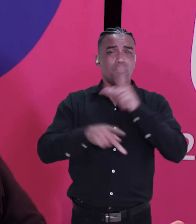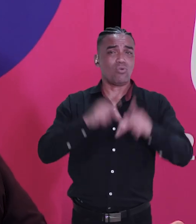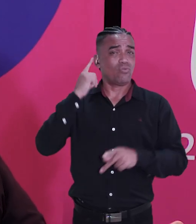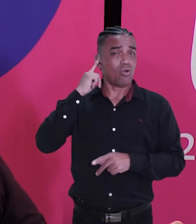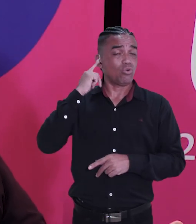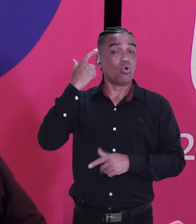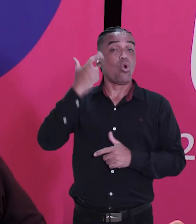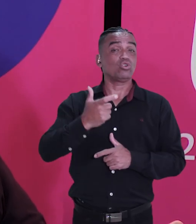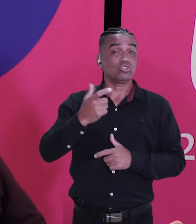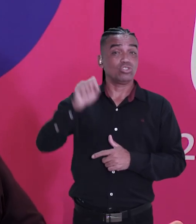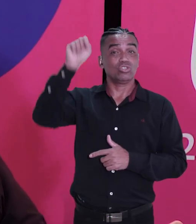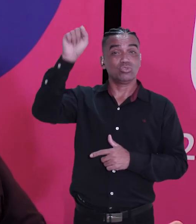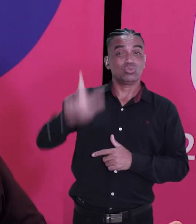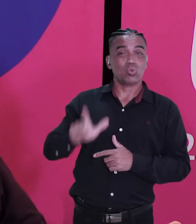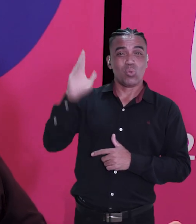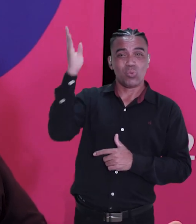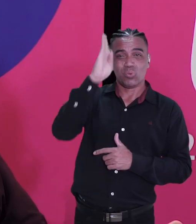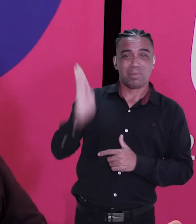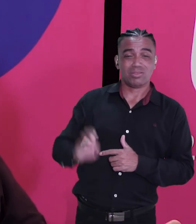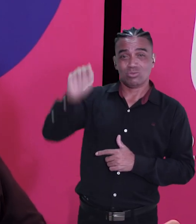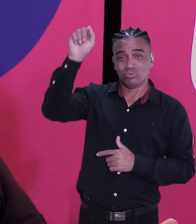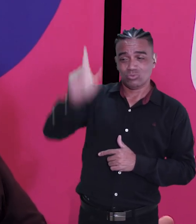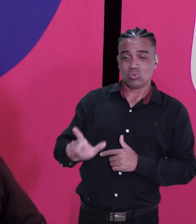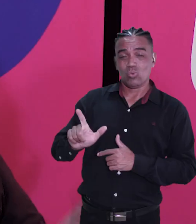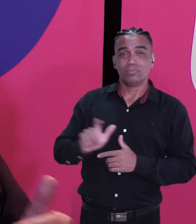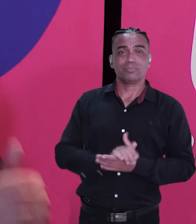alemães no Rio Grande do Sul, né, que eram